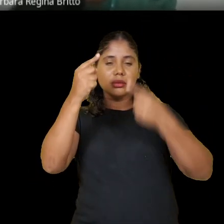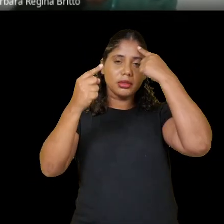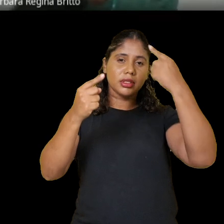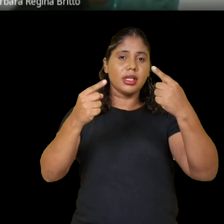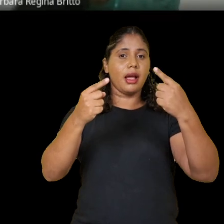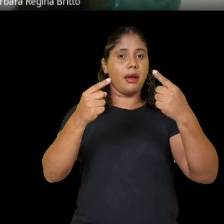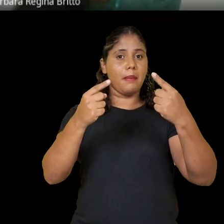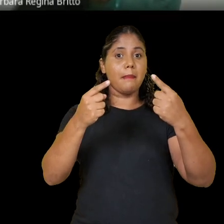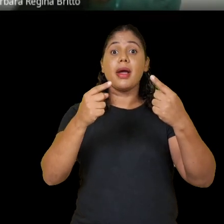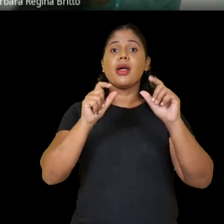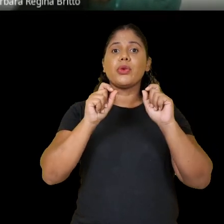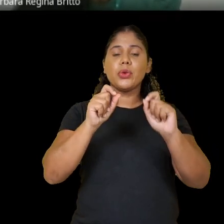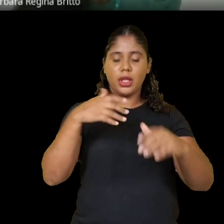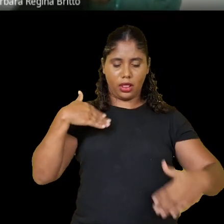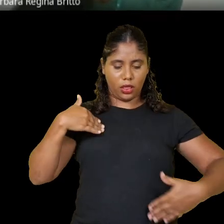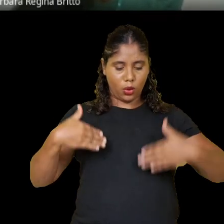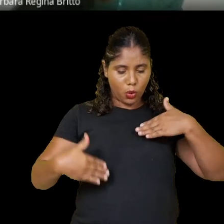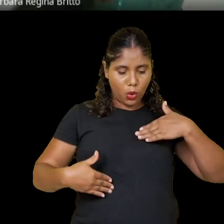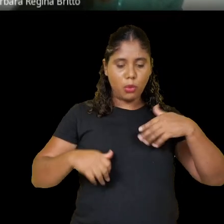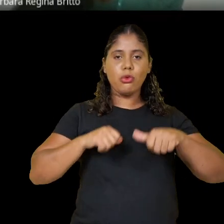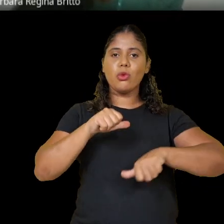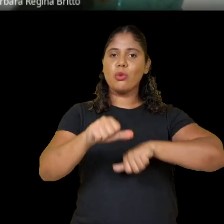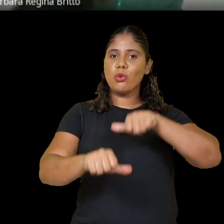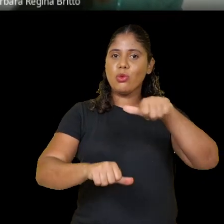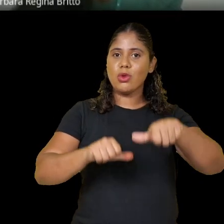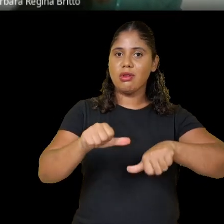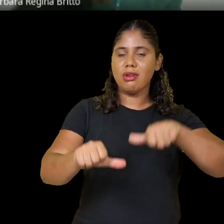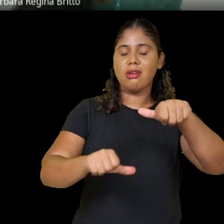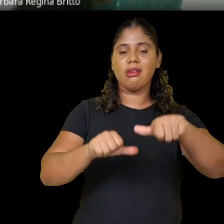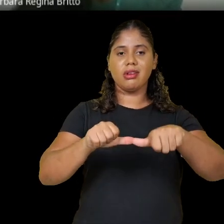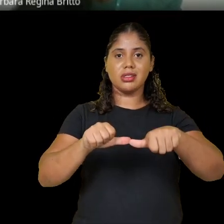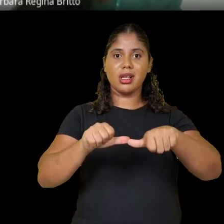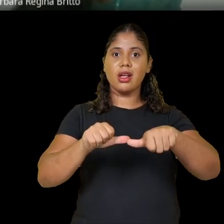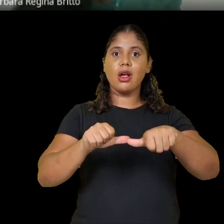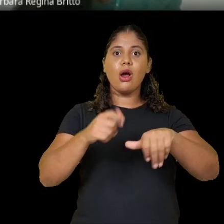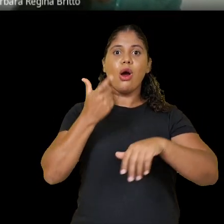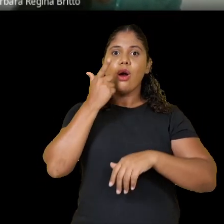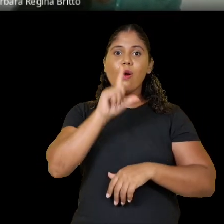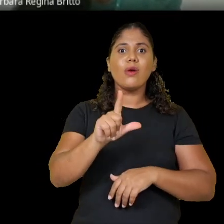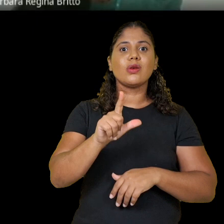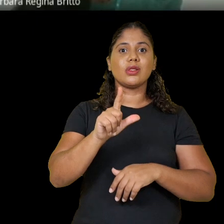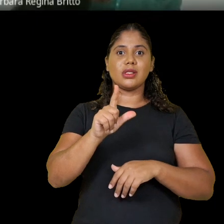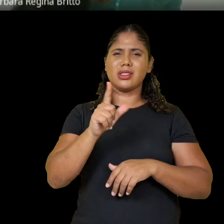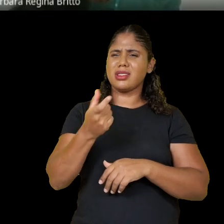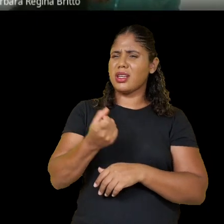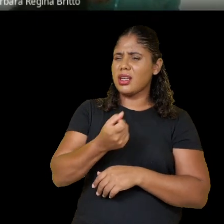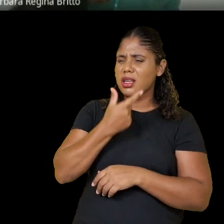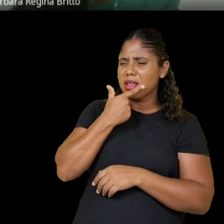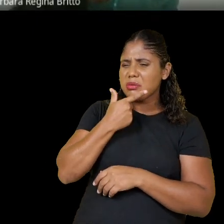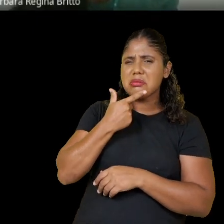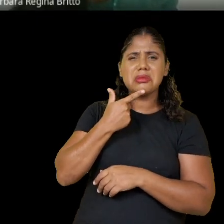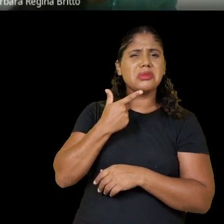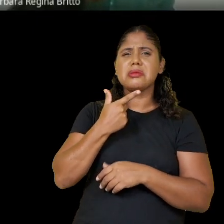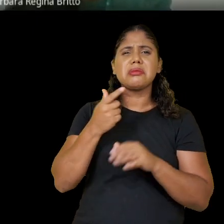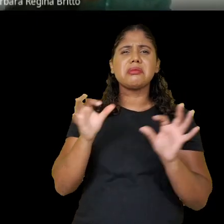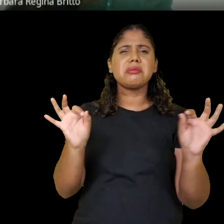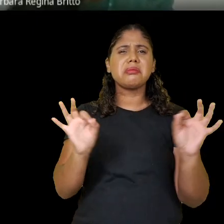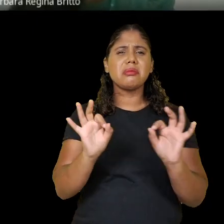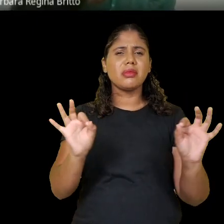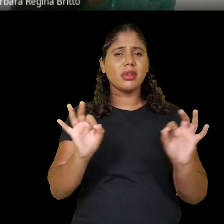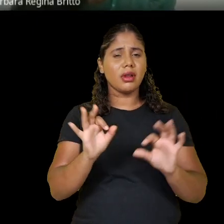para lidar com essas alterações sem precisar estar medicalizando,